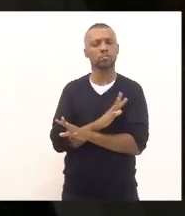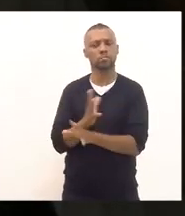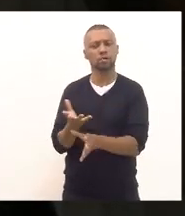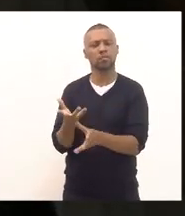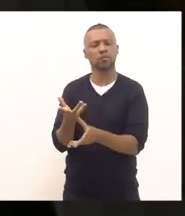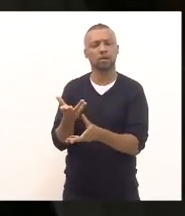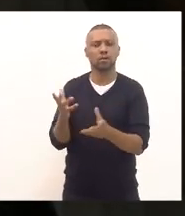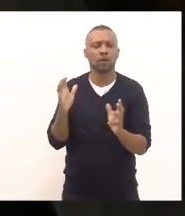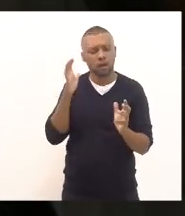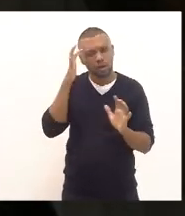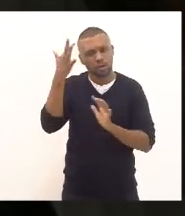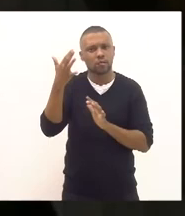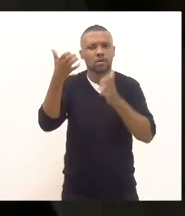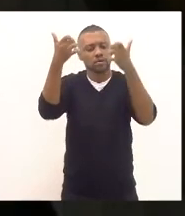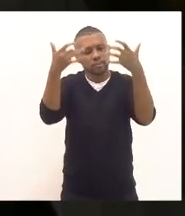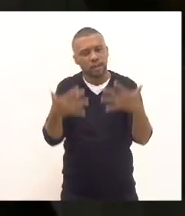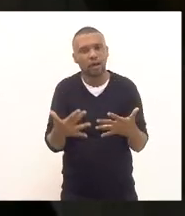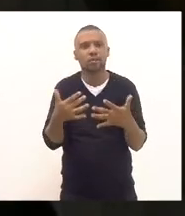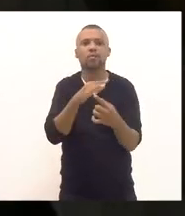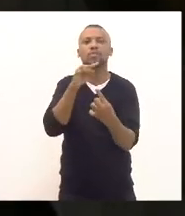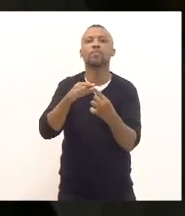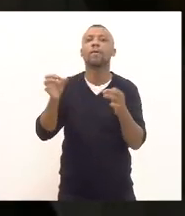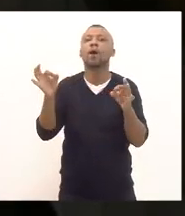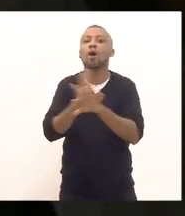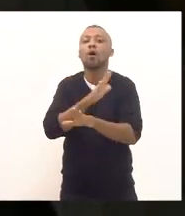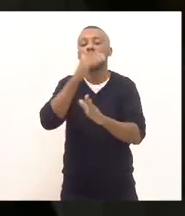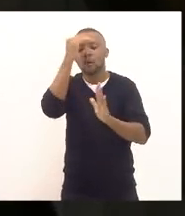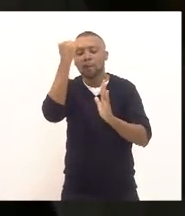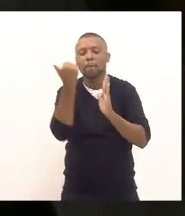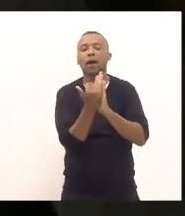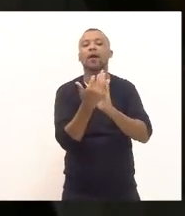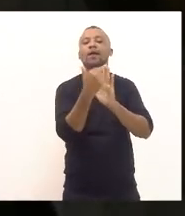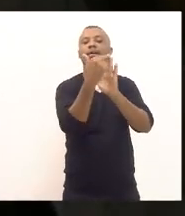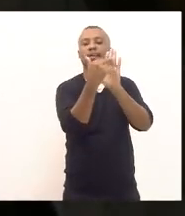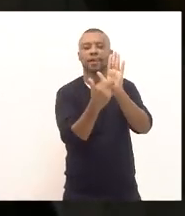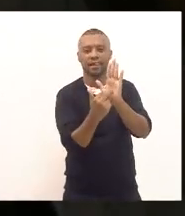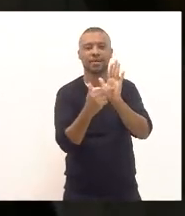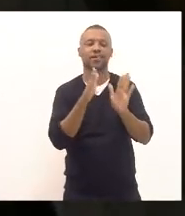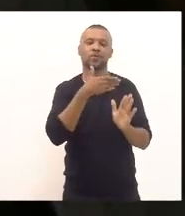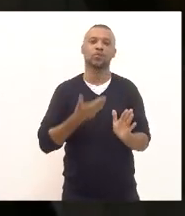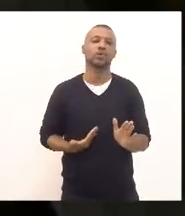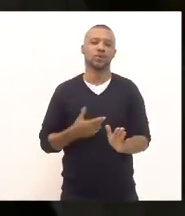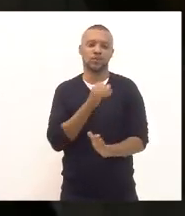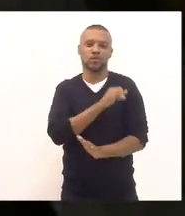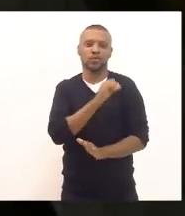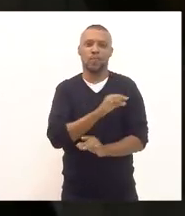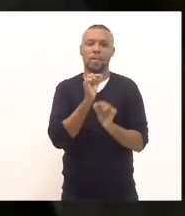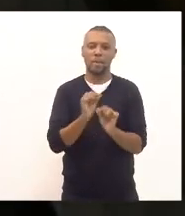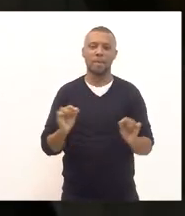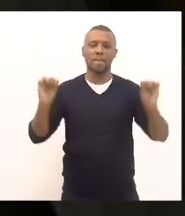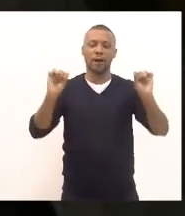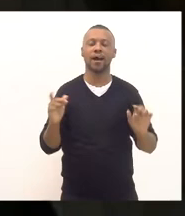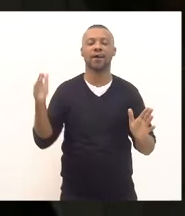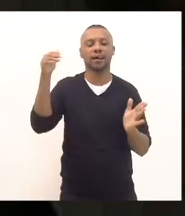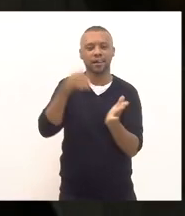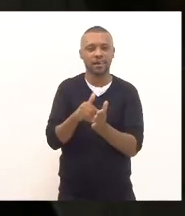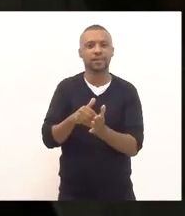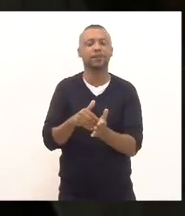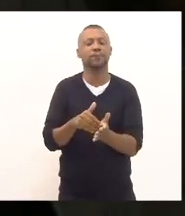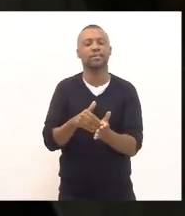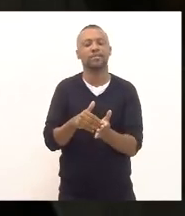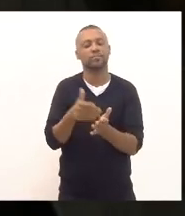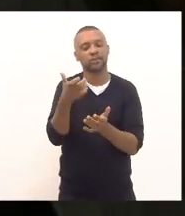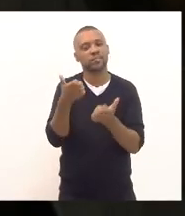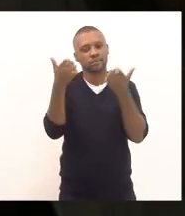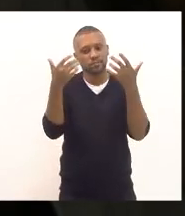constitucionalmente destacados para cumprir acompanhar essa agenda no estado do Rio de Janeiro em todos Estados da Federação e por último eu queria mencionar